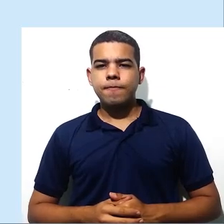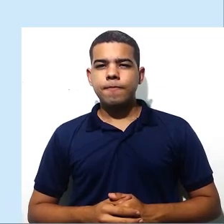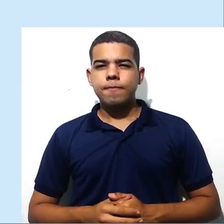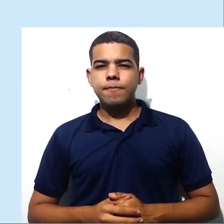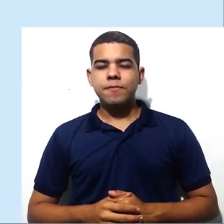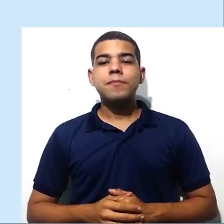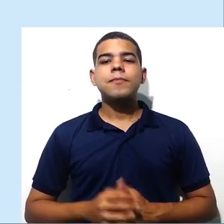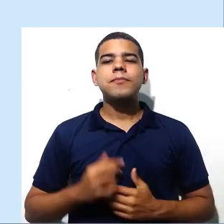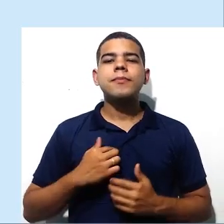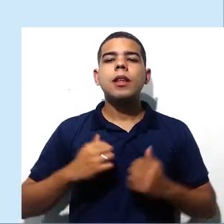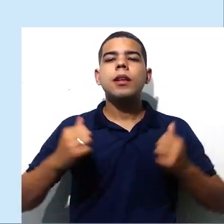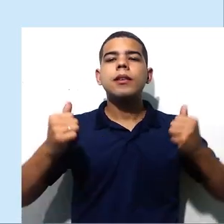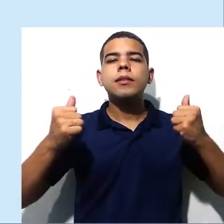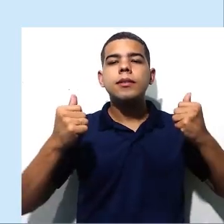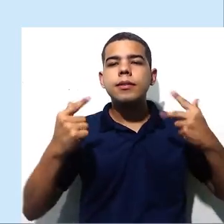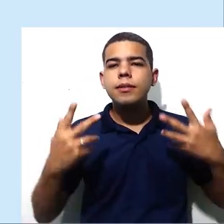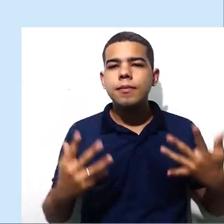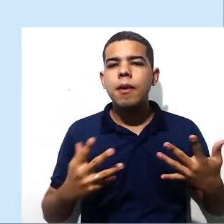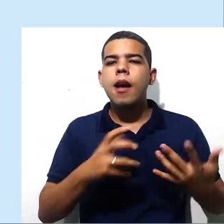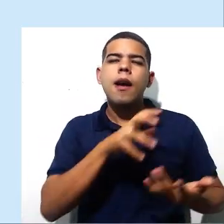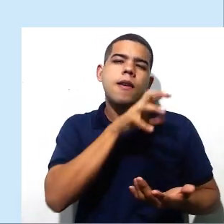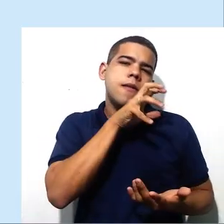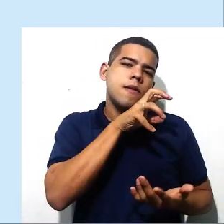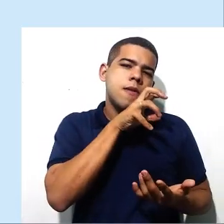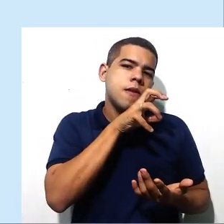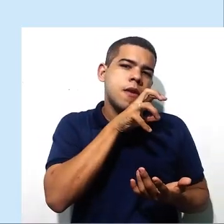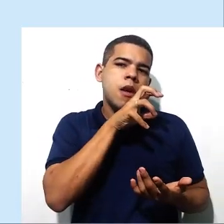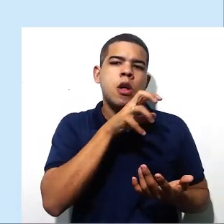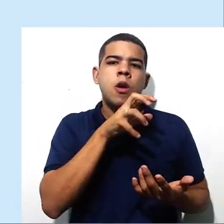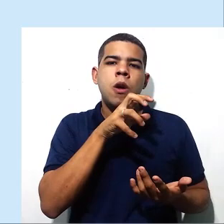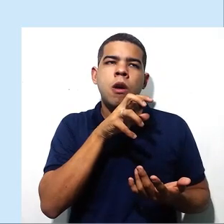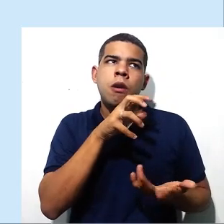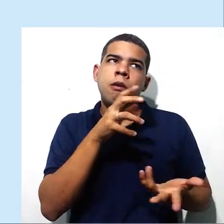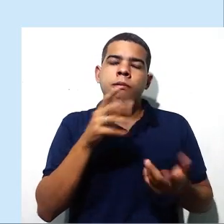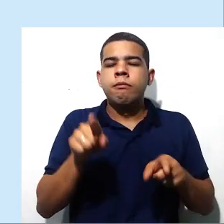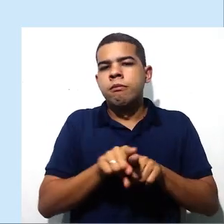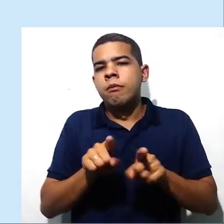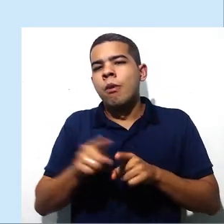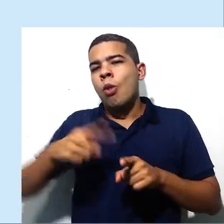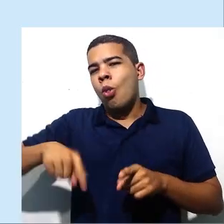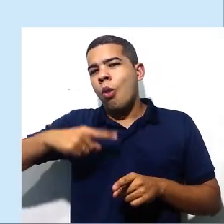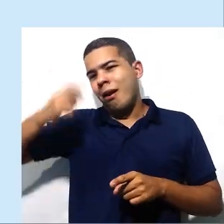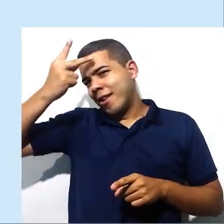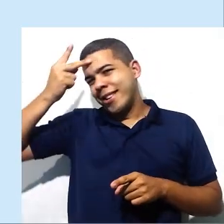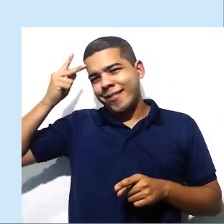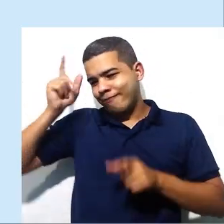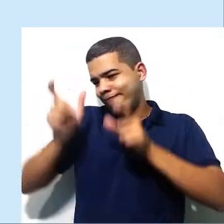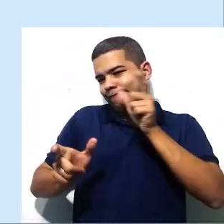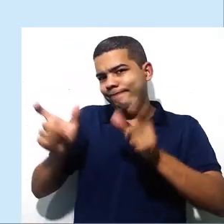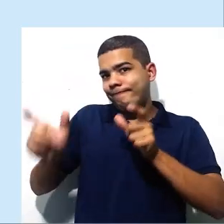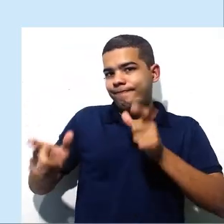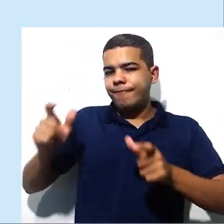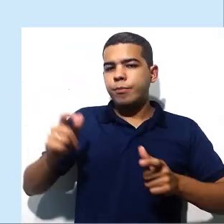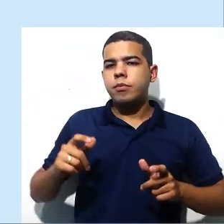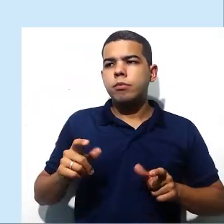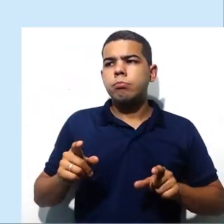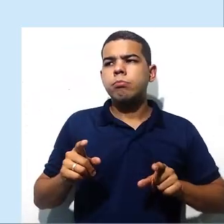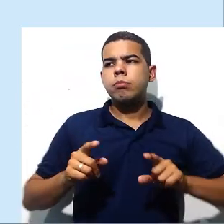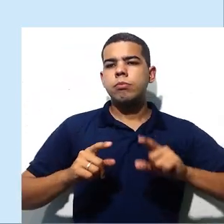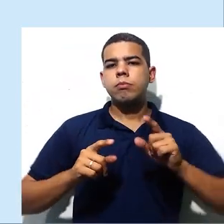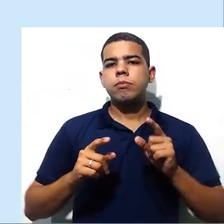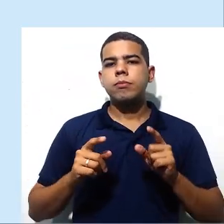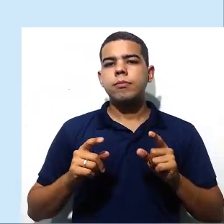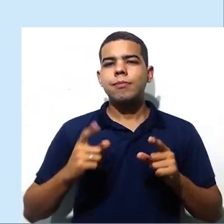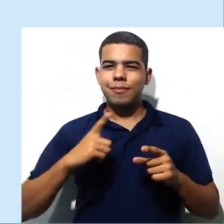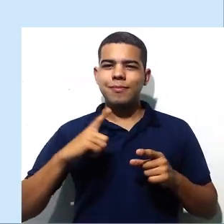dos animais, né? Tanto nós, seres humanos, as consequências que acontecem com a gente. Coloquei aí um